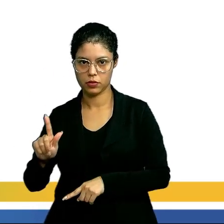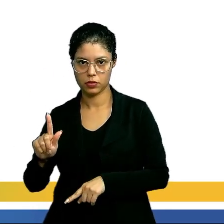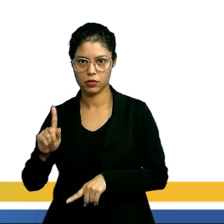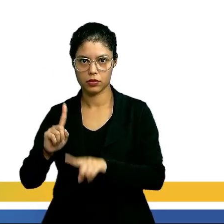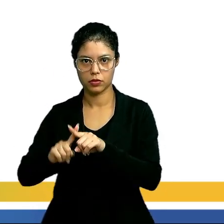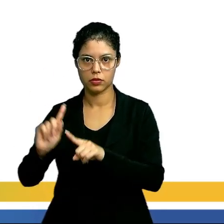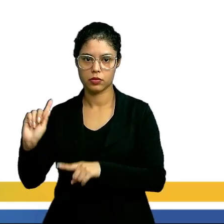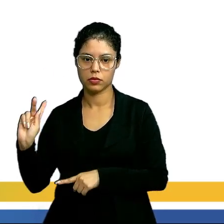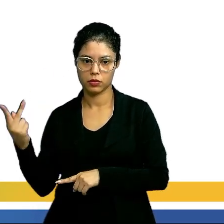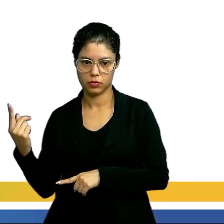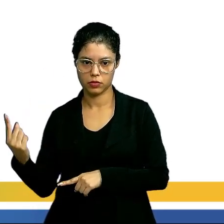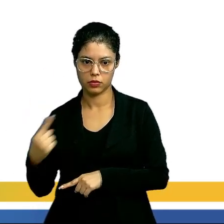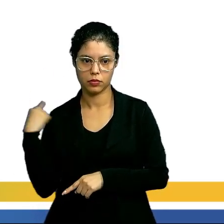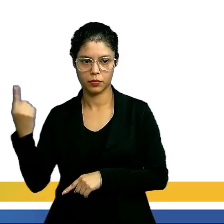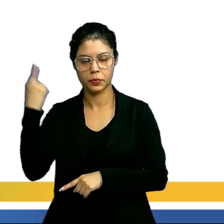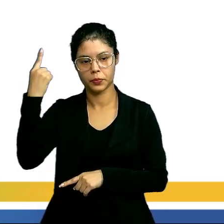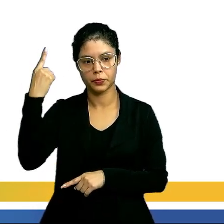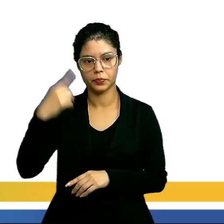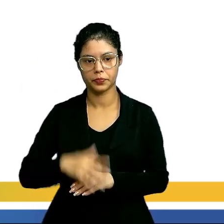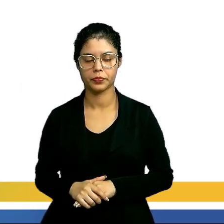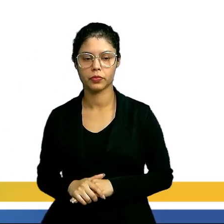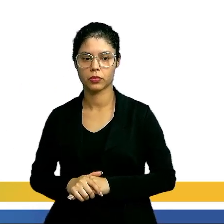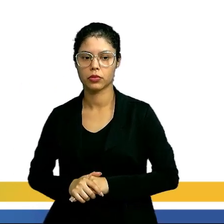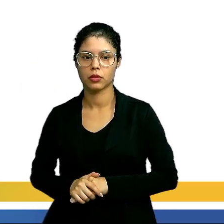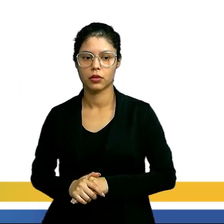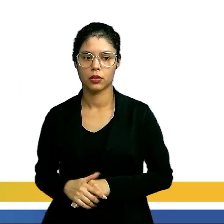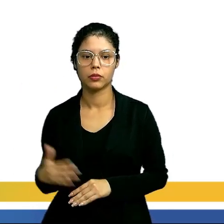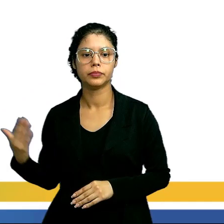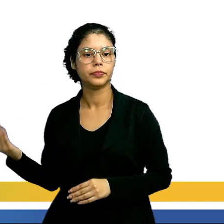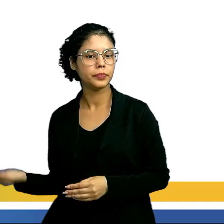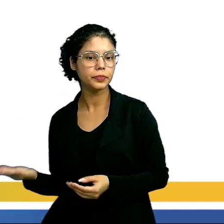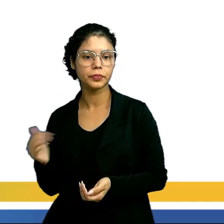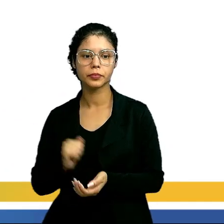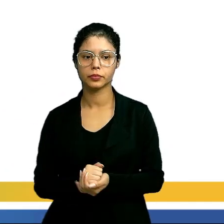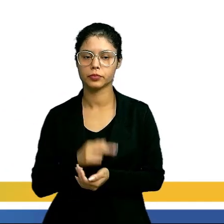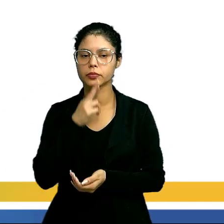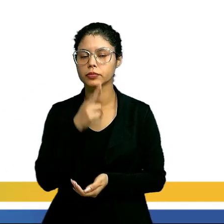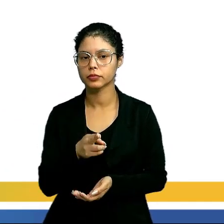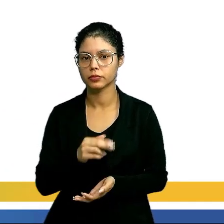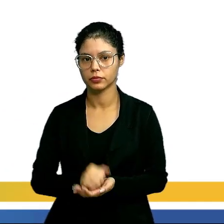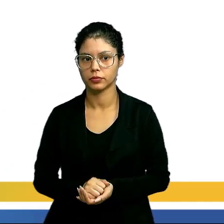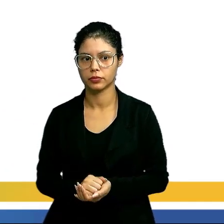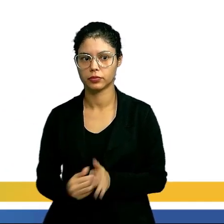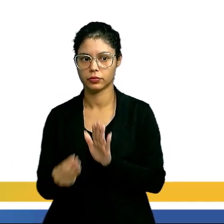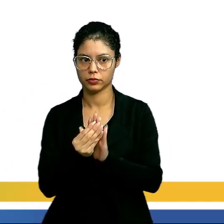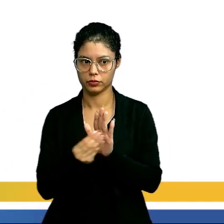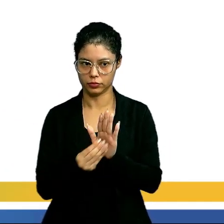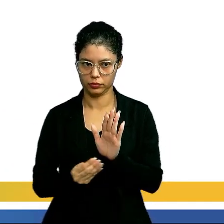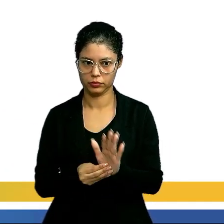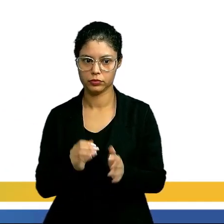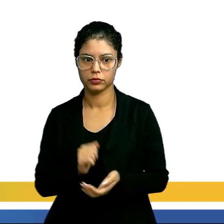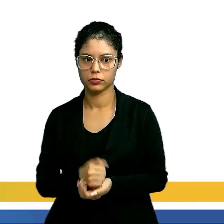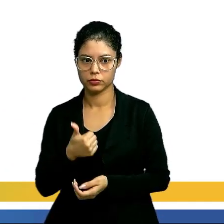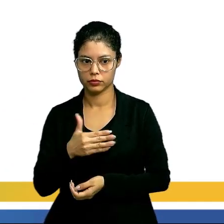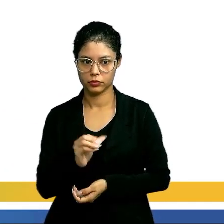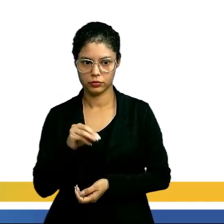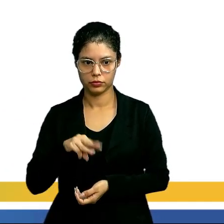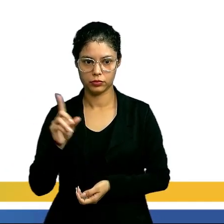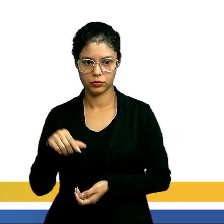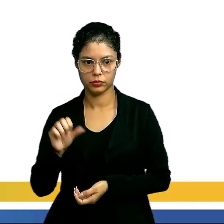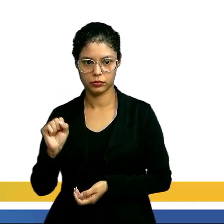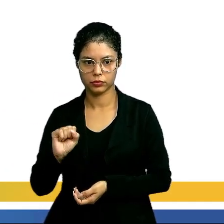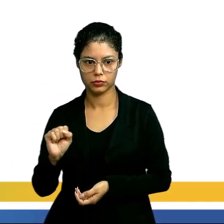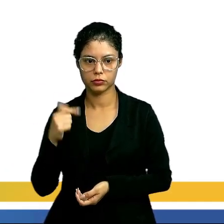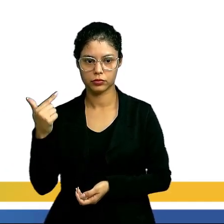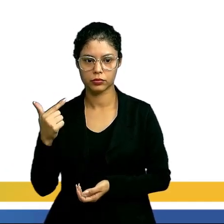gravidade vezes a altura. Dessa forma, a gravidade está sendo dada na questão, que é 10 metros por segundo